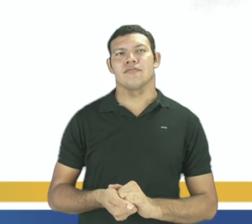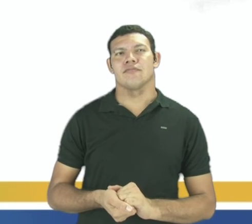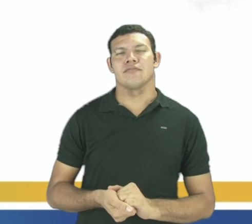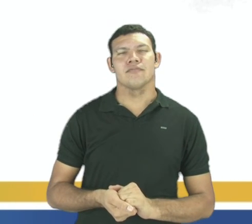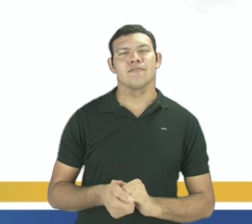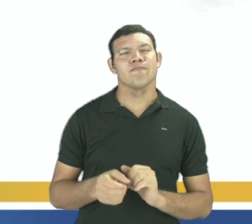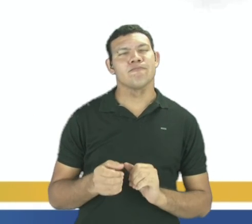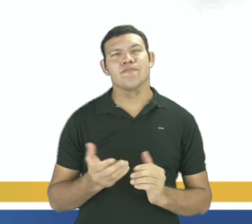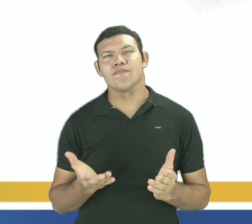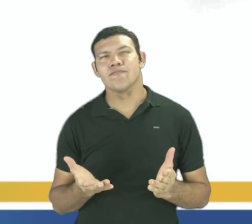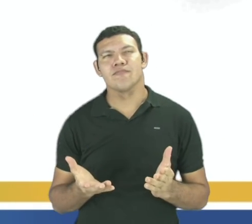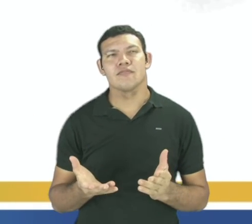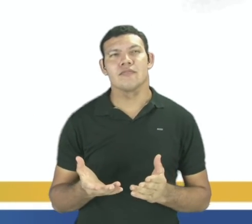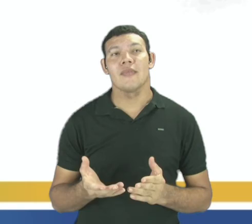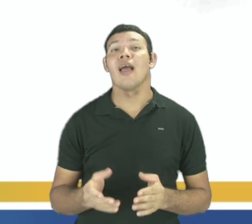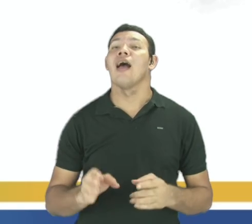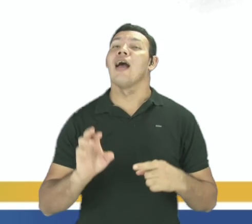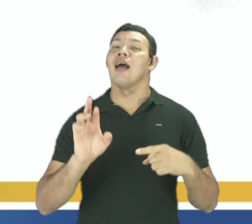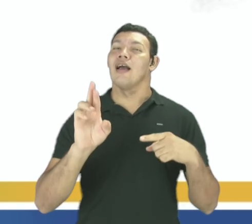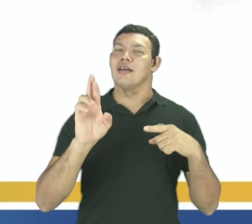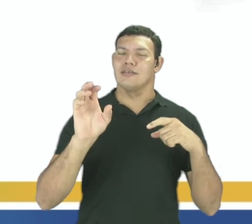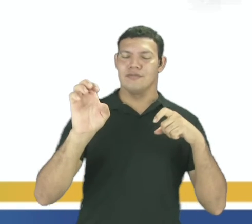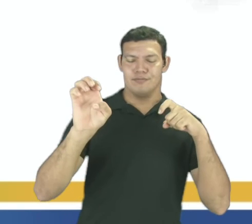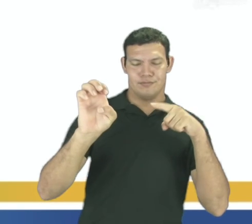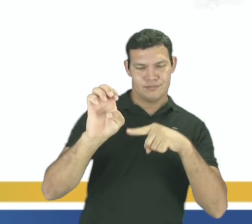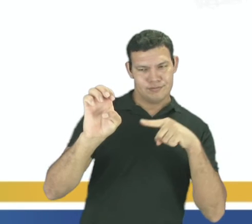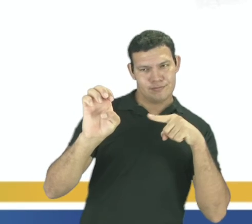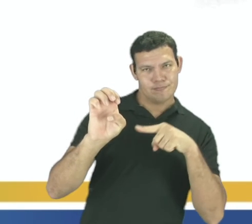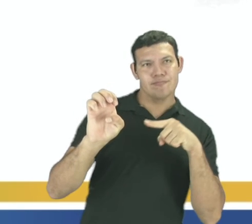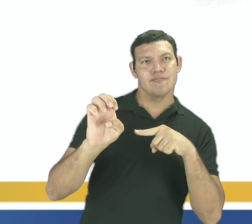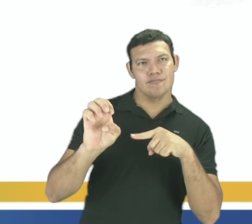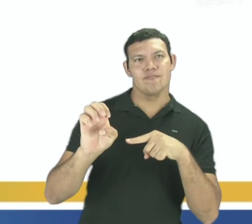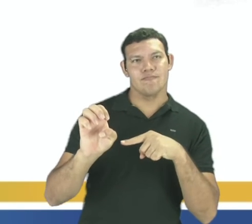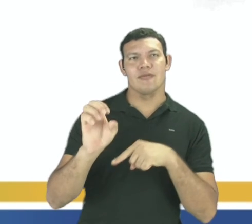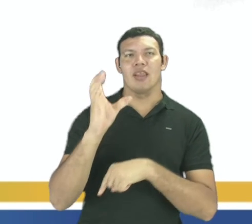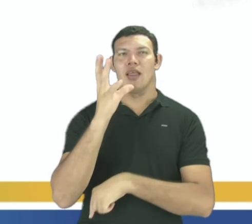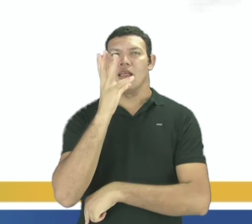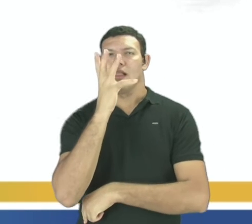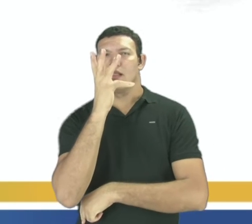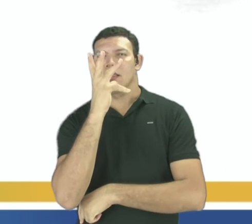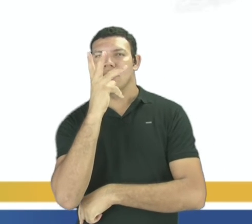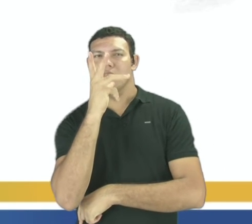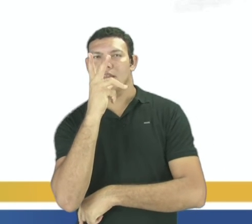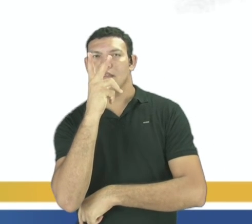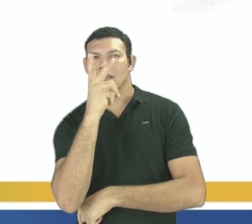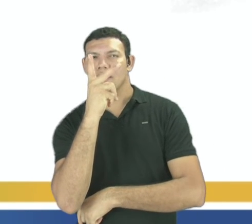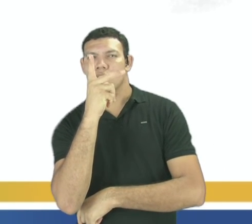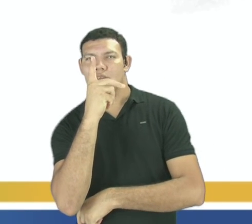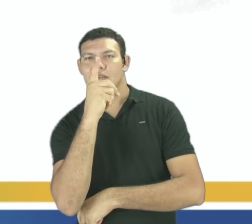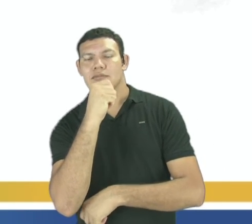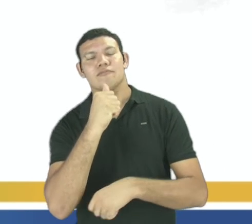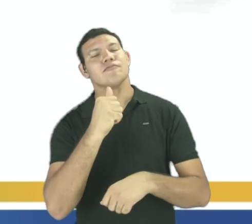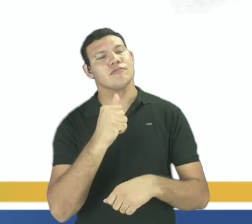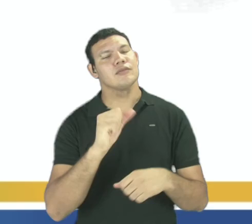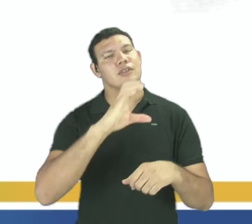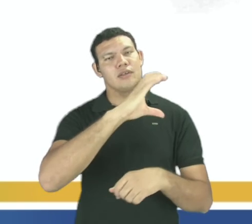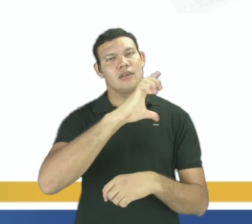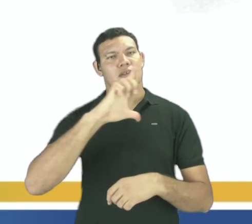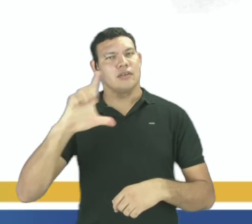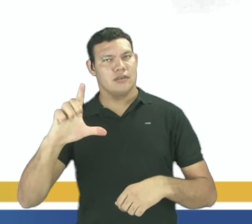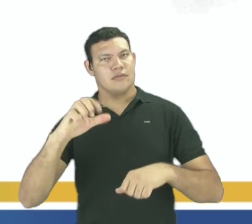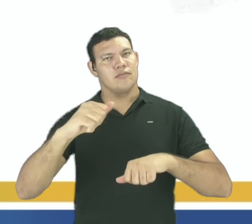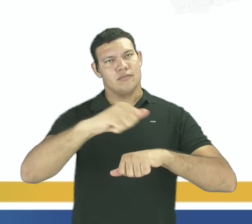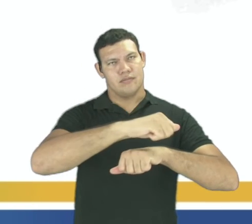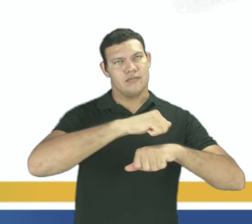Resposta, letra E. A palavra demoradamente é classificada como advérbio. Poderia